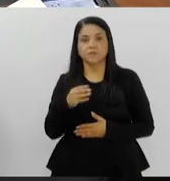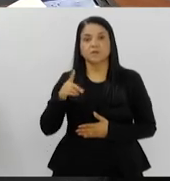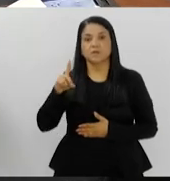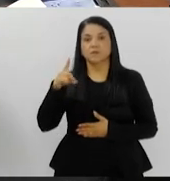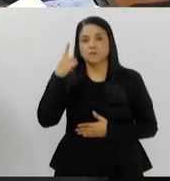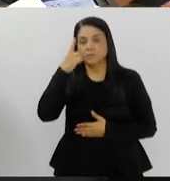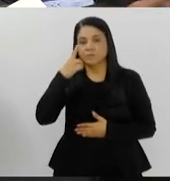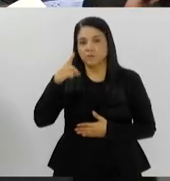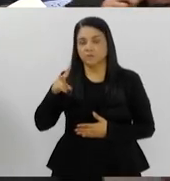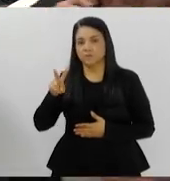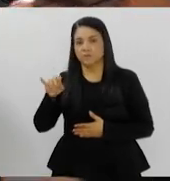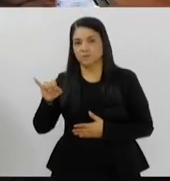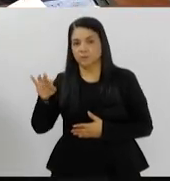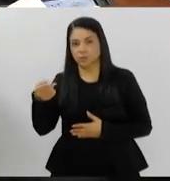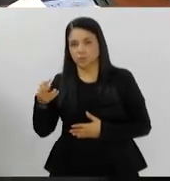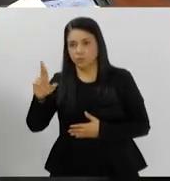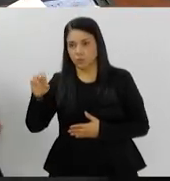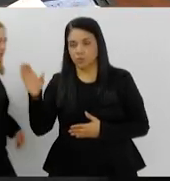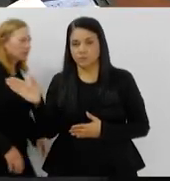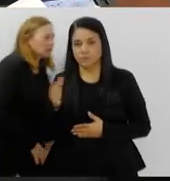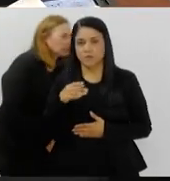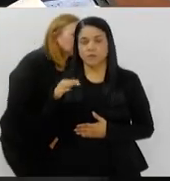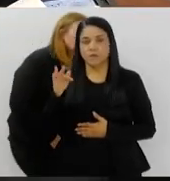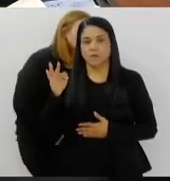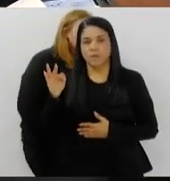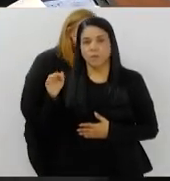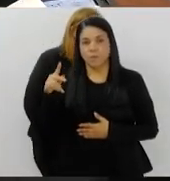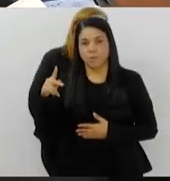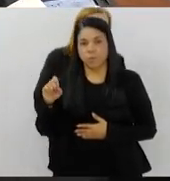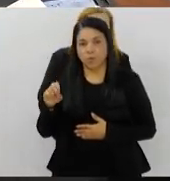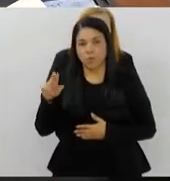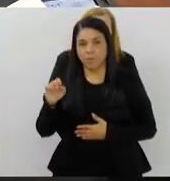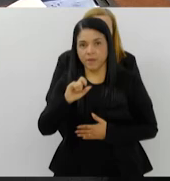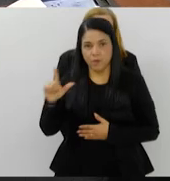Júnior. Deputado Felipe Pobel.